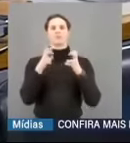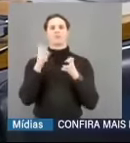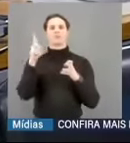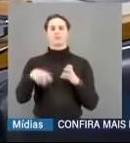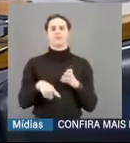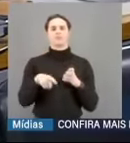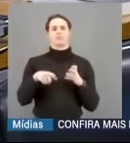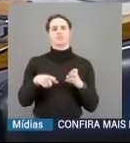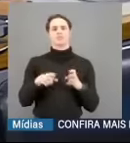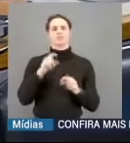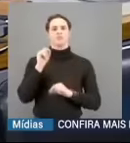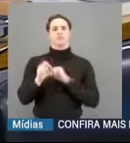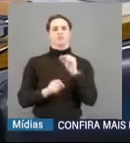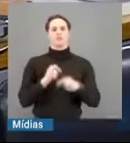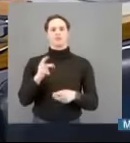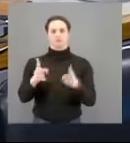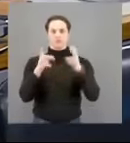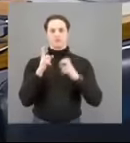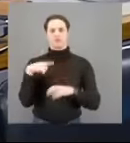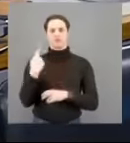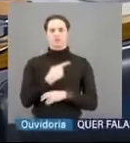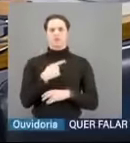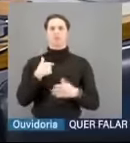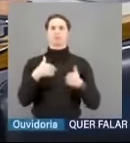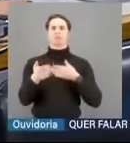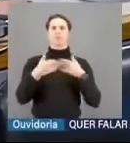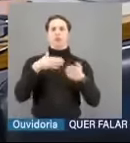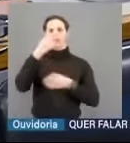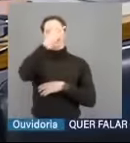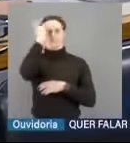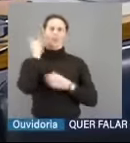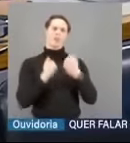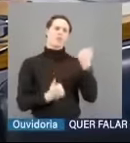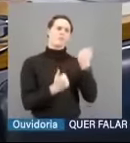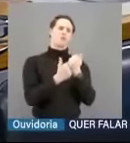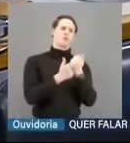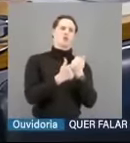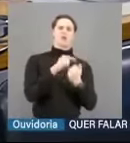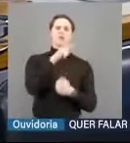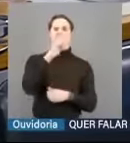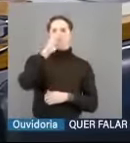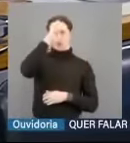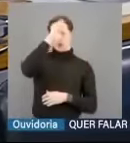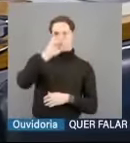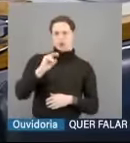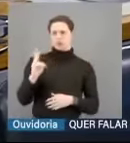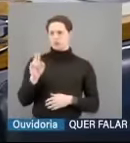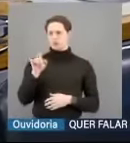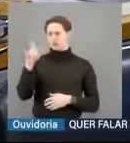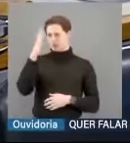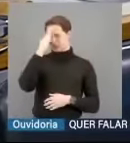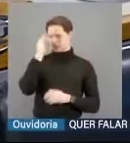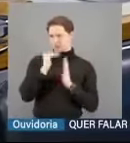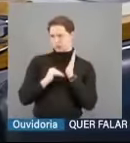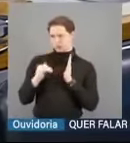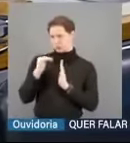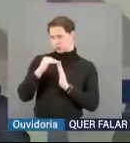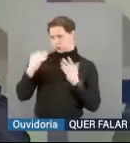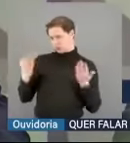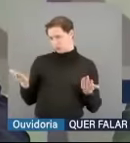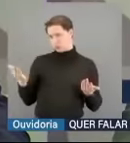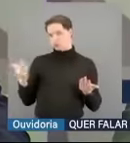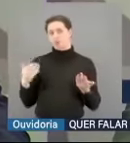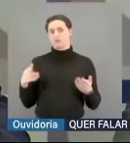nós aqui, independentemente de quem apoiava Bolsonaro ou não, que o senhor sabe de tudo. Aliás, é um depoimento